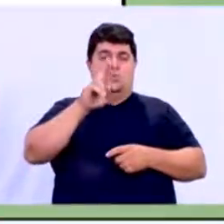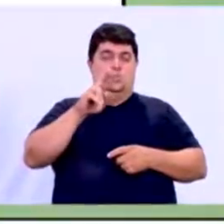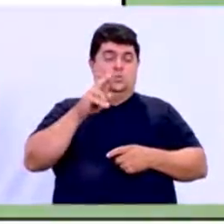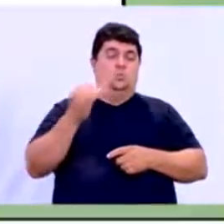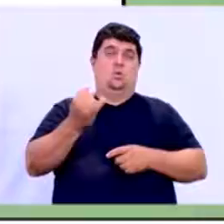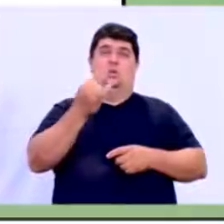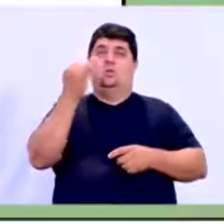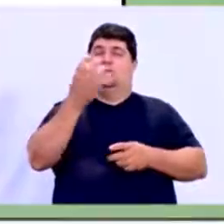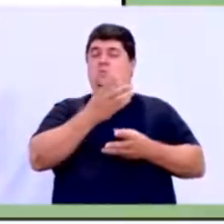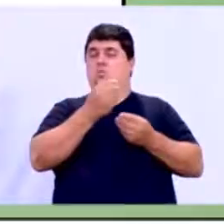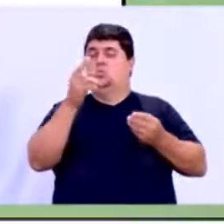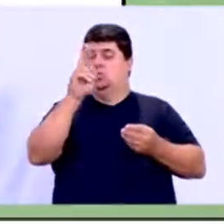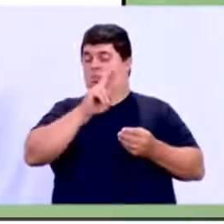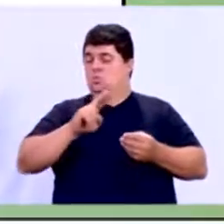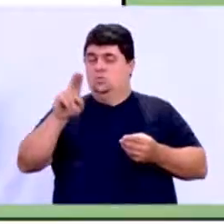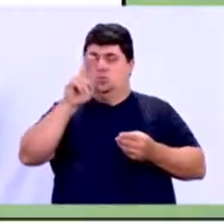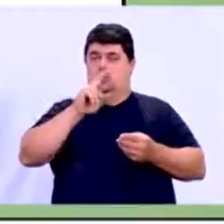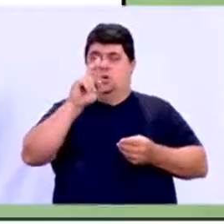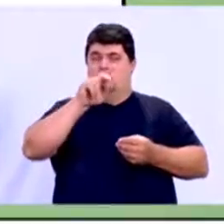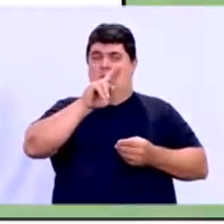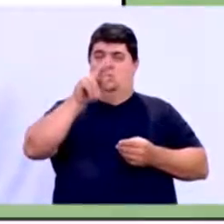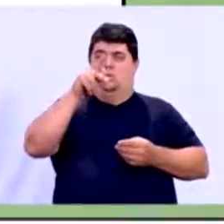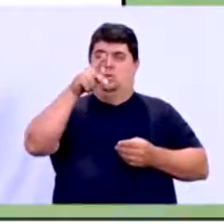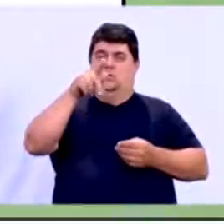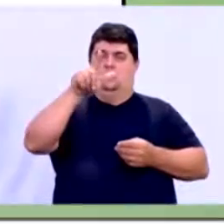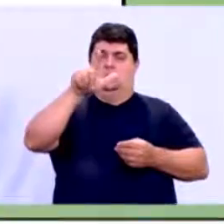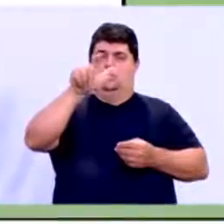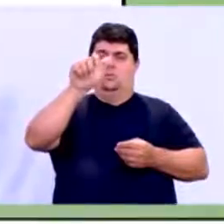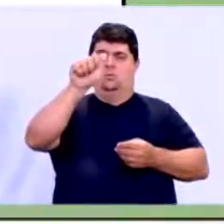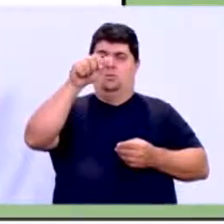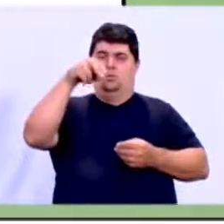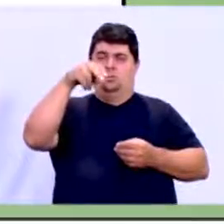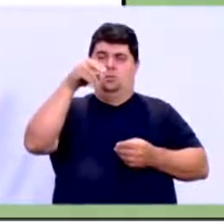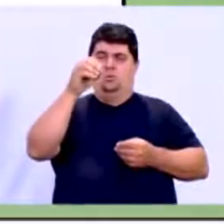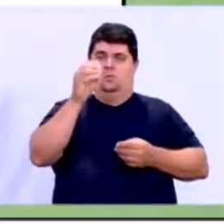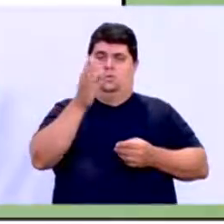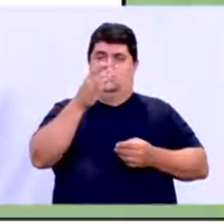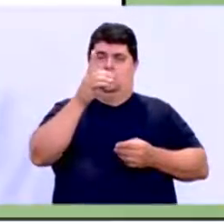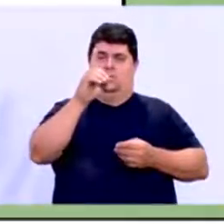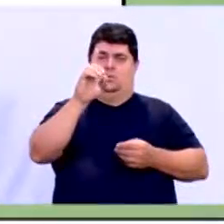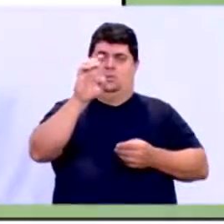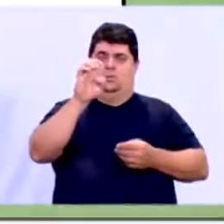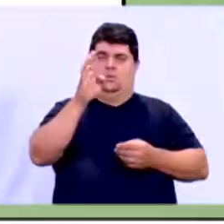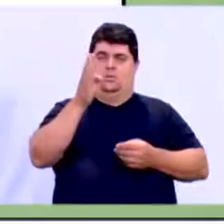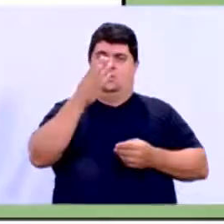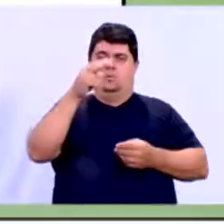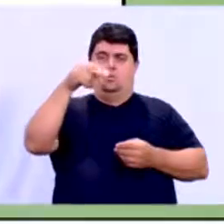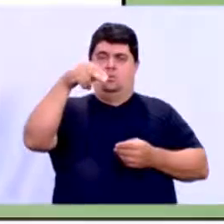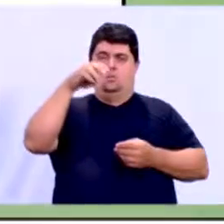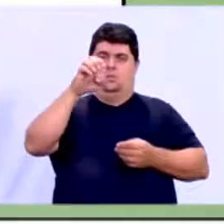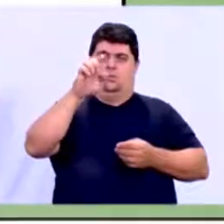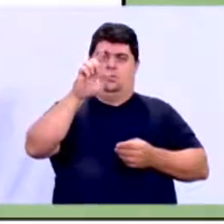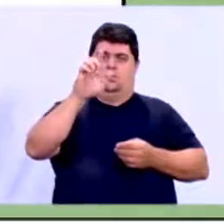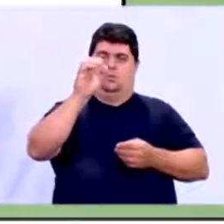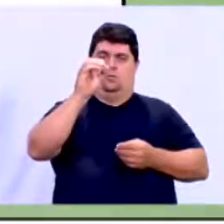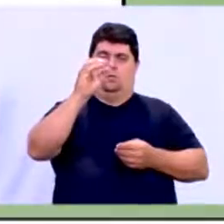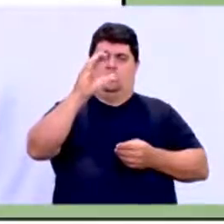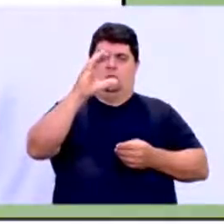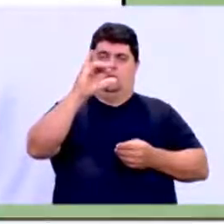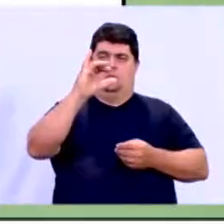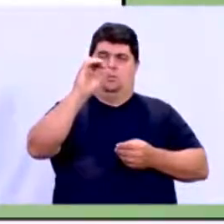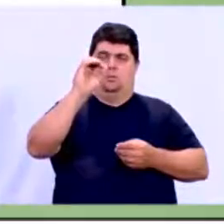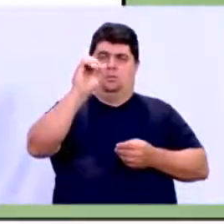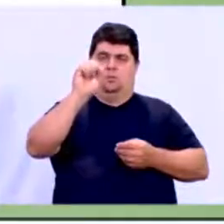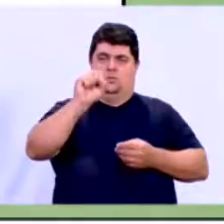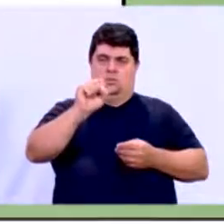que é o plano de negócio. O plano de negócio, ele é muito importante. Tanto é que nós